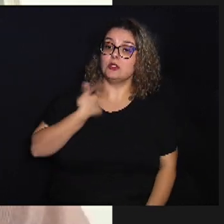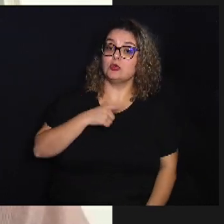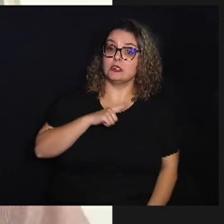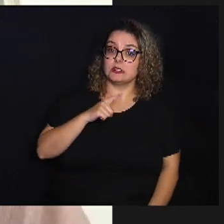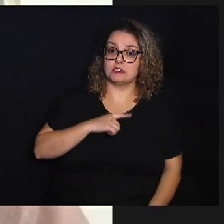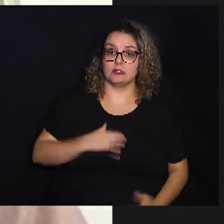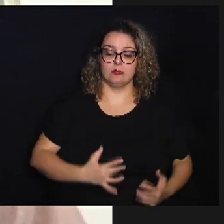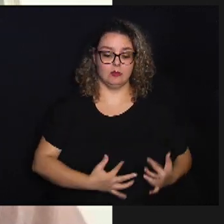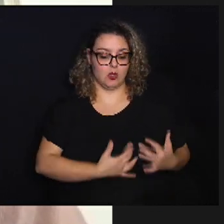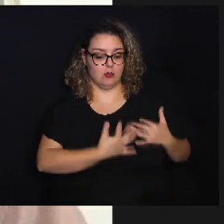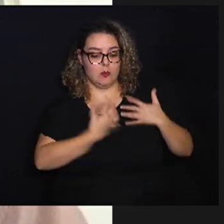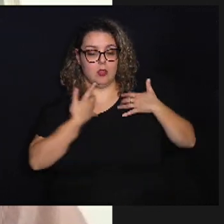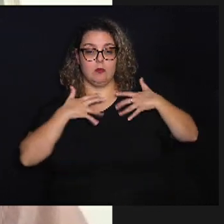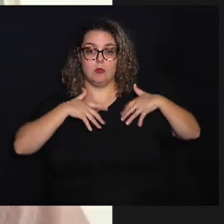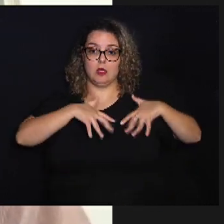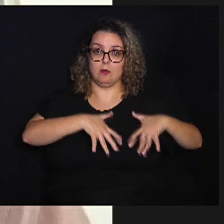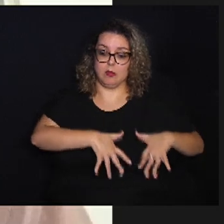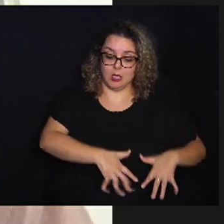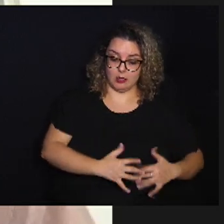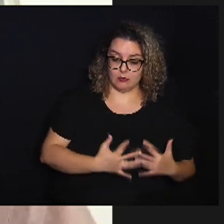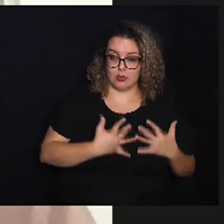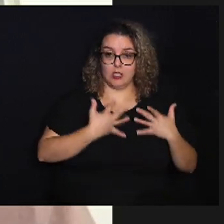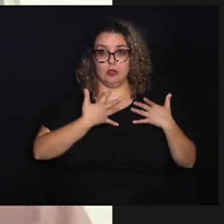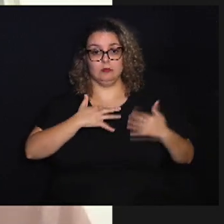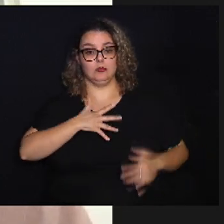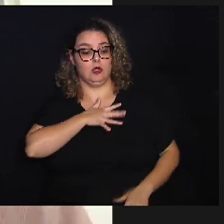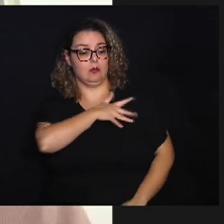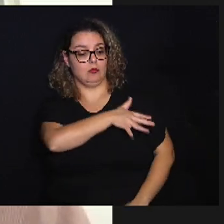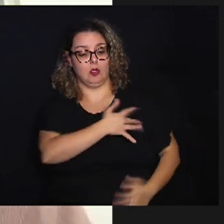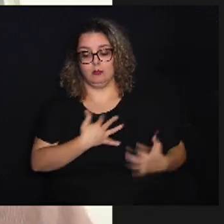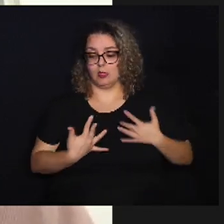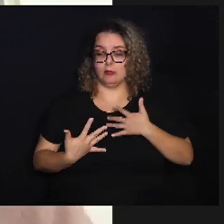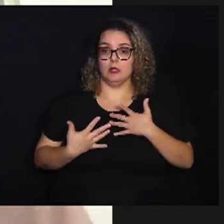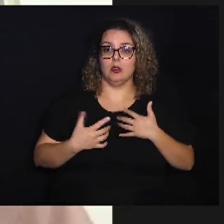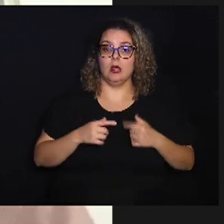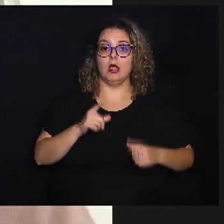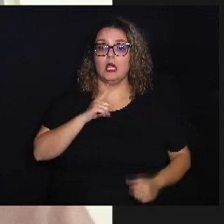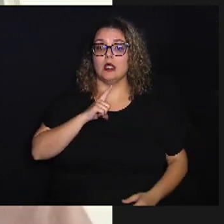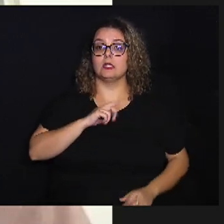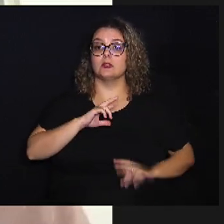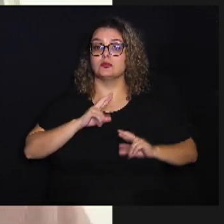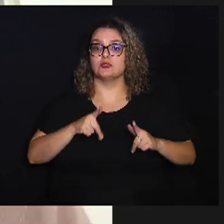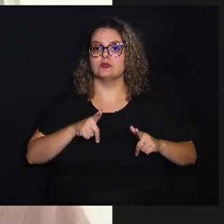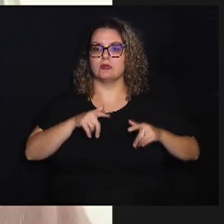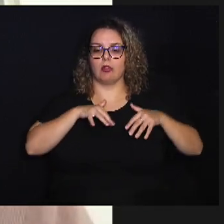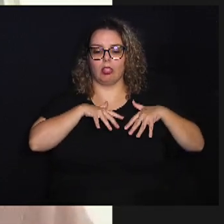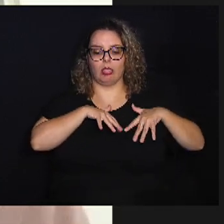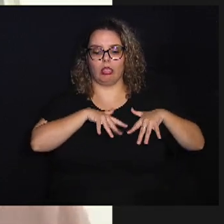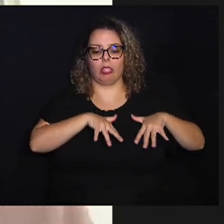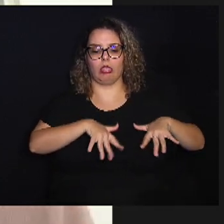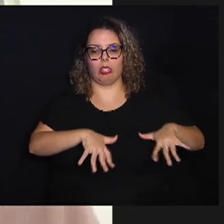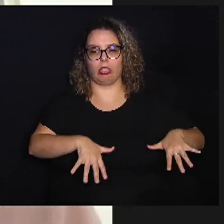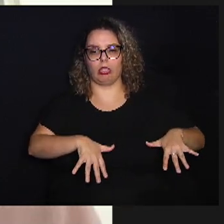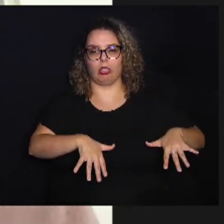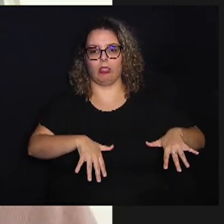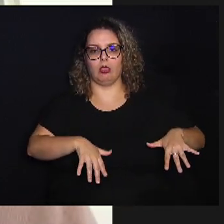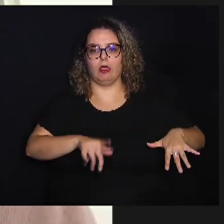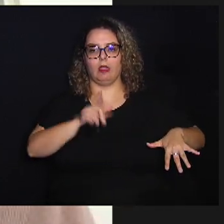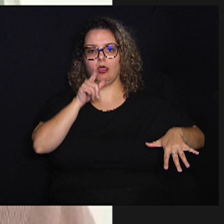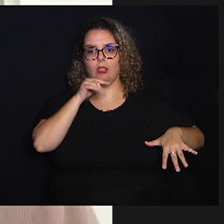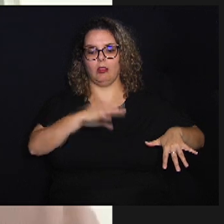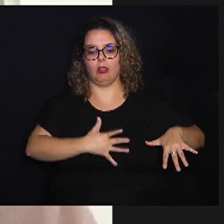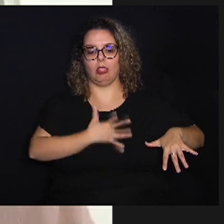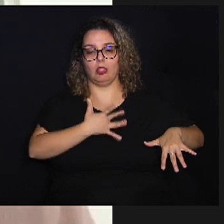fluxo sanguíneo correndo na direção correta, a gente tem um fluxo retrógrado. E esse acúmulo desse líquido acaba indo parar onde